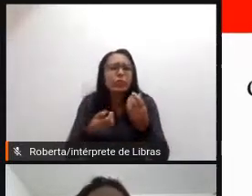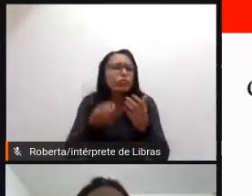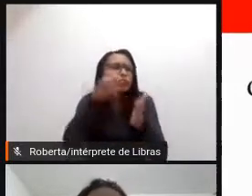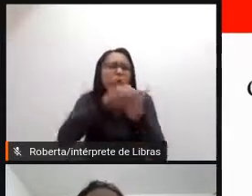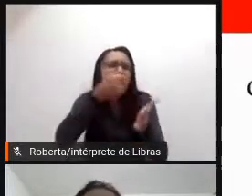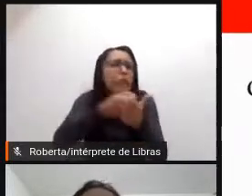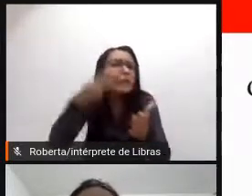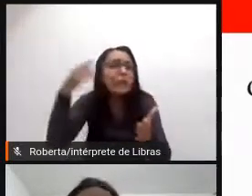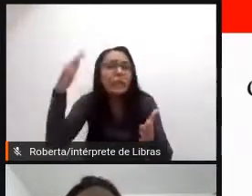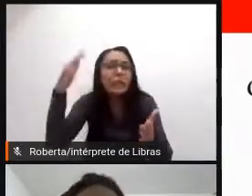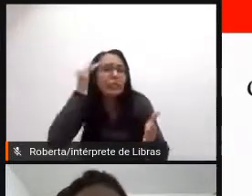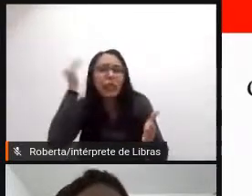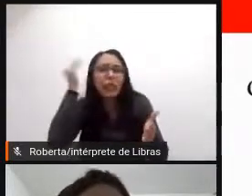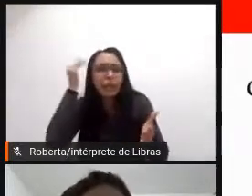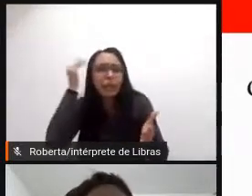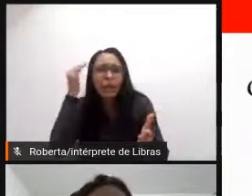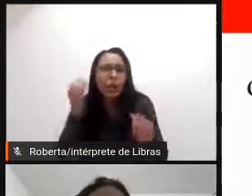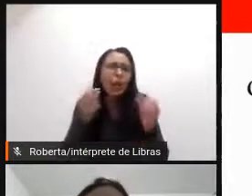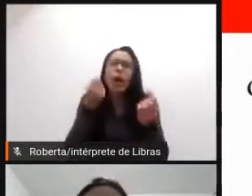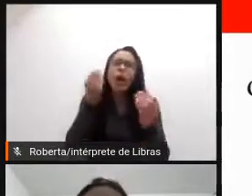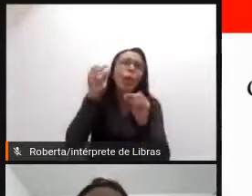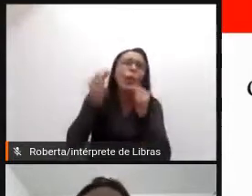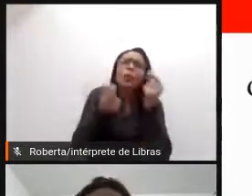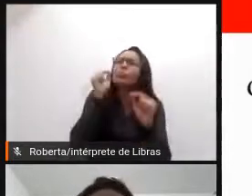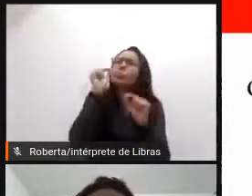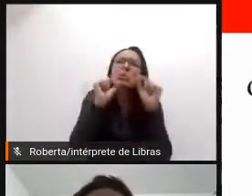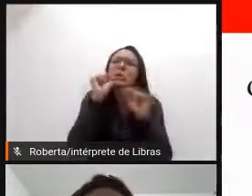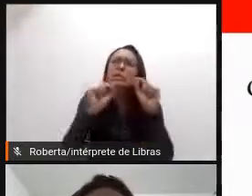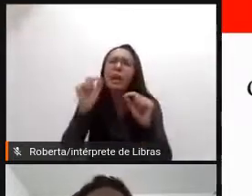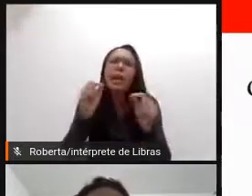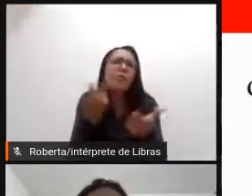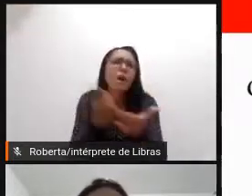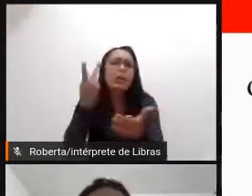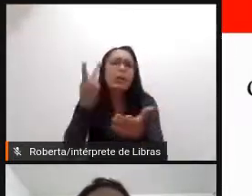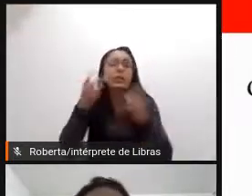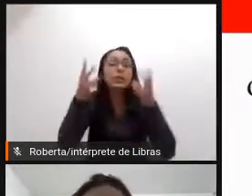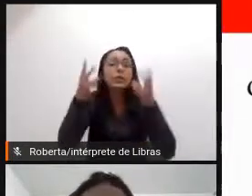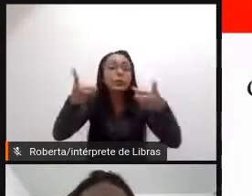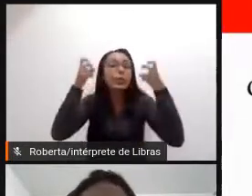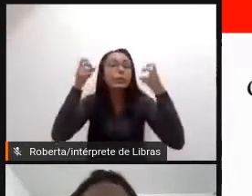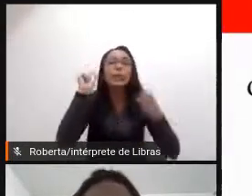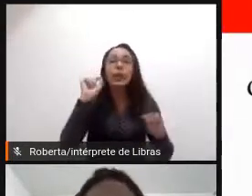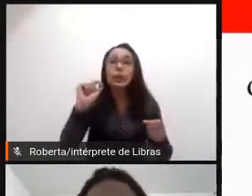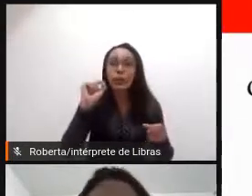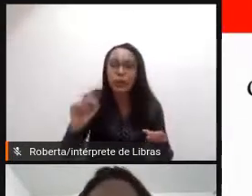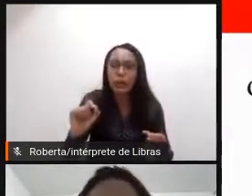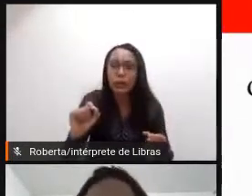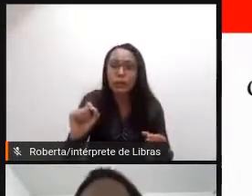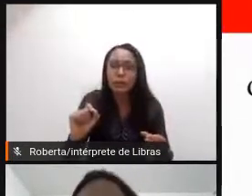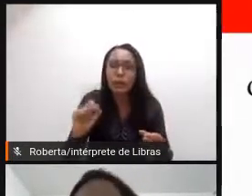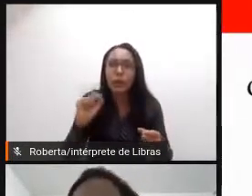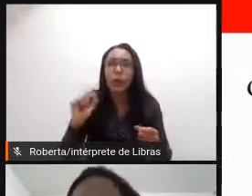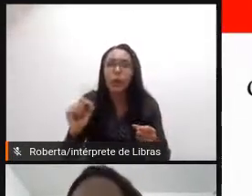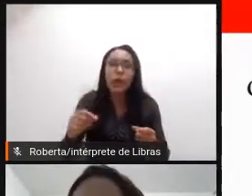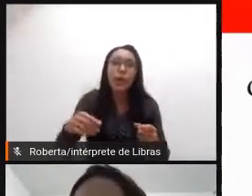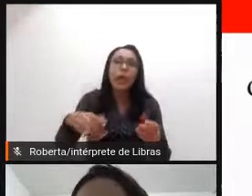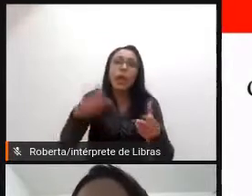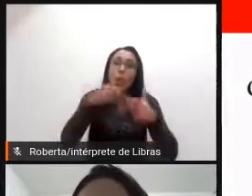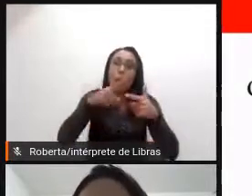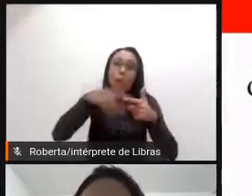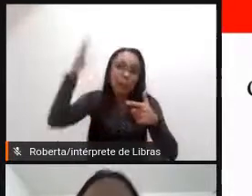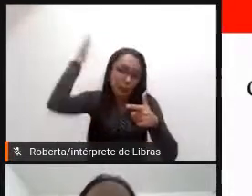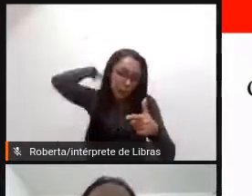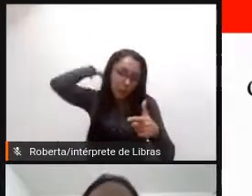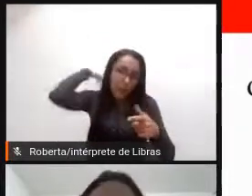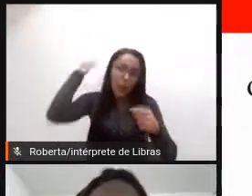acontecendo. E aí, eles perceberam que o que estava gerando essa pneumonia era o